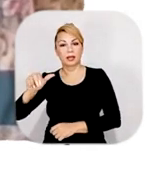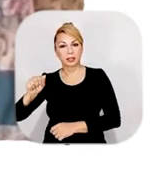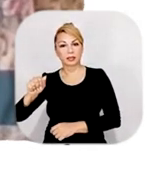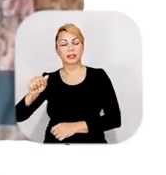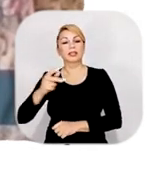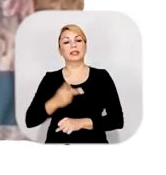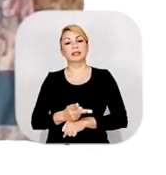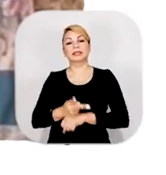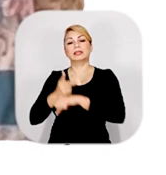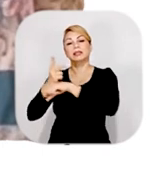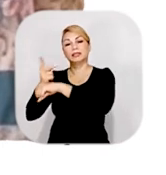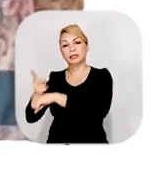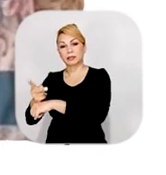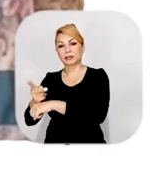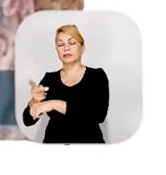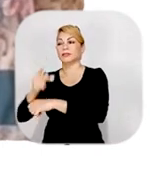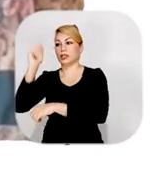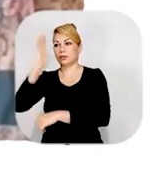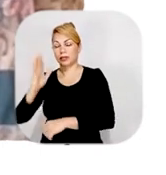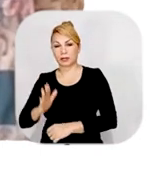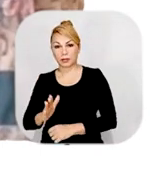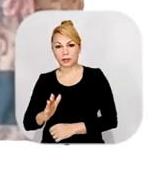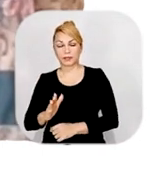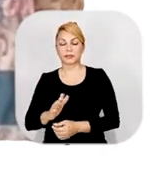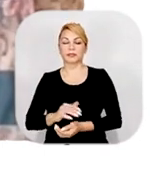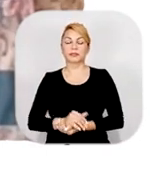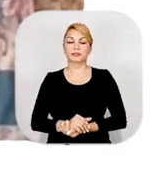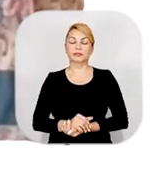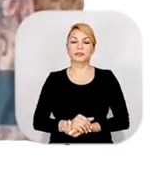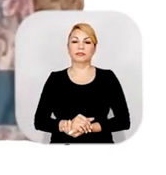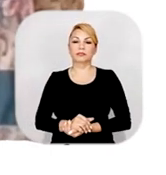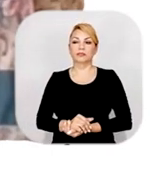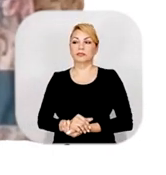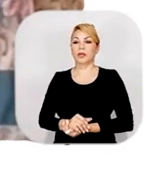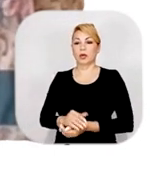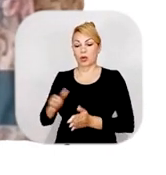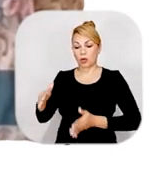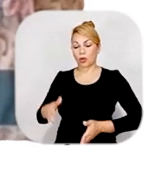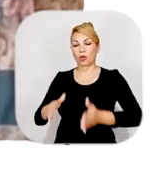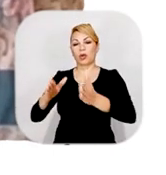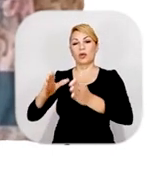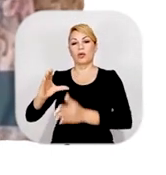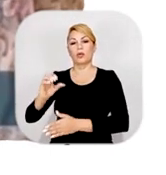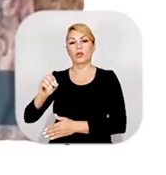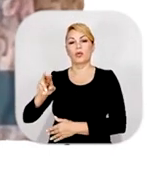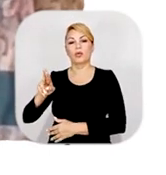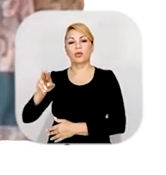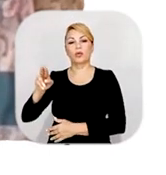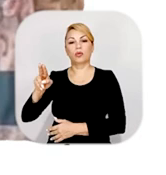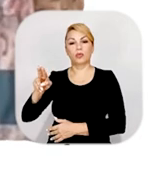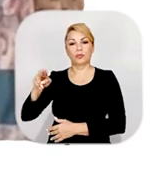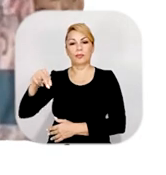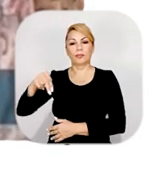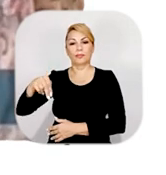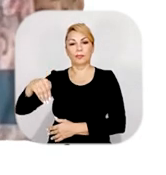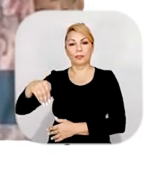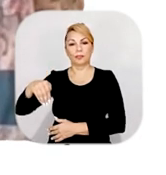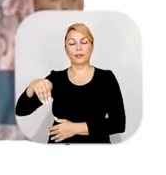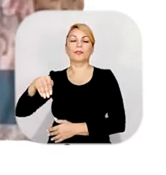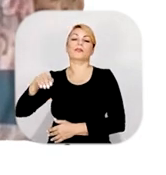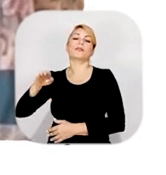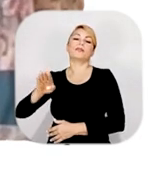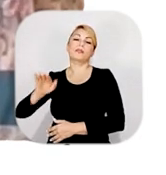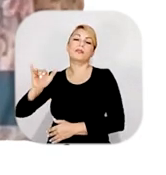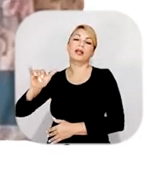pulo no Brasil, para o rio Corumbiara. E ele encontrou também um